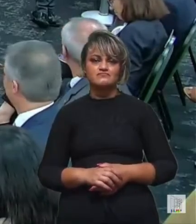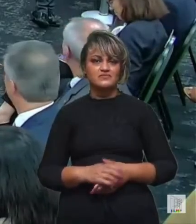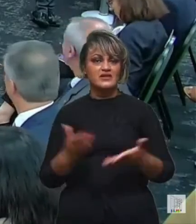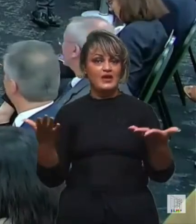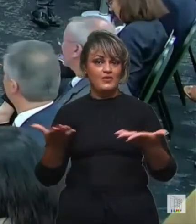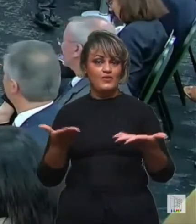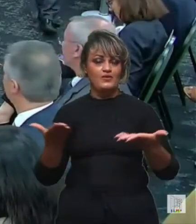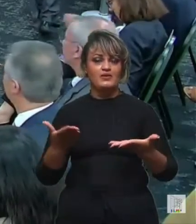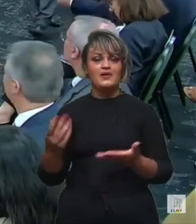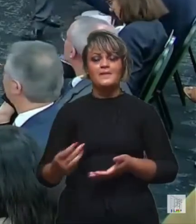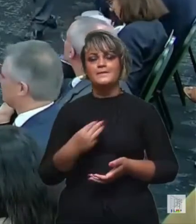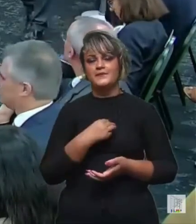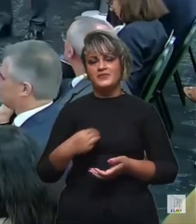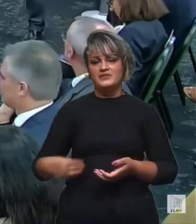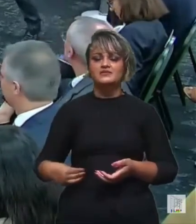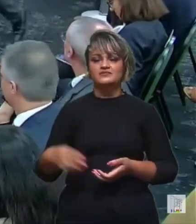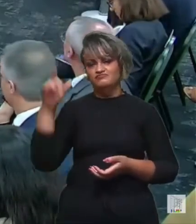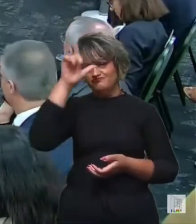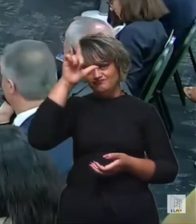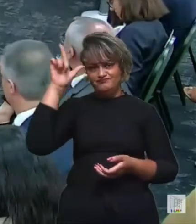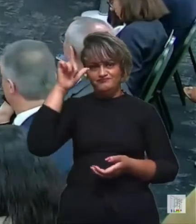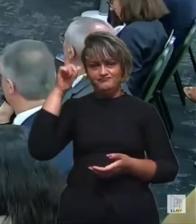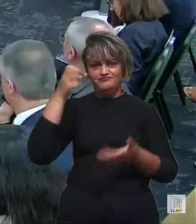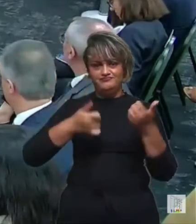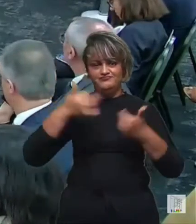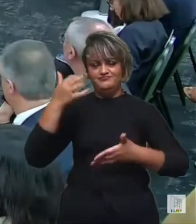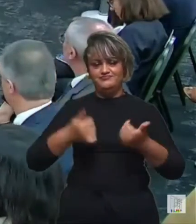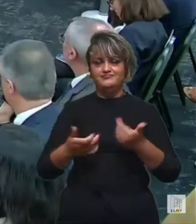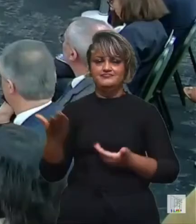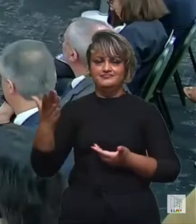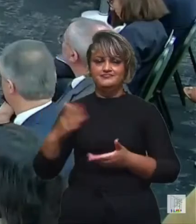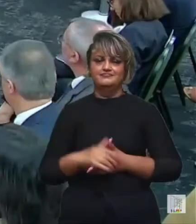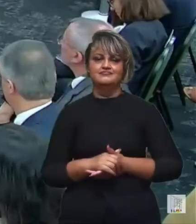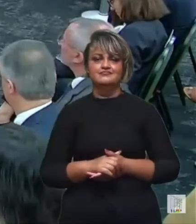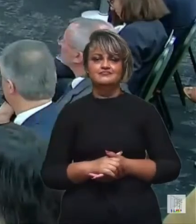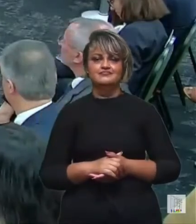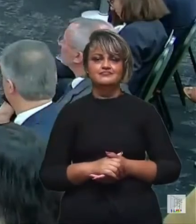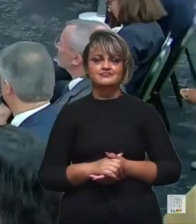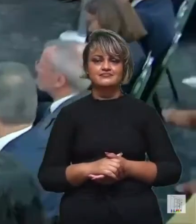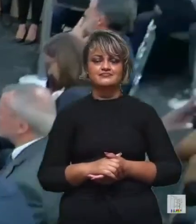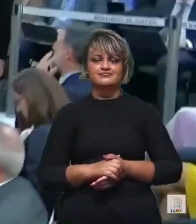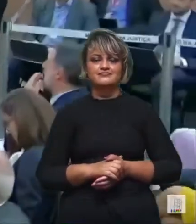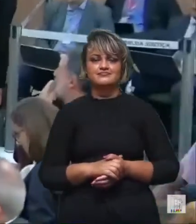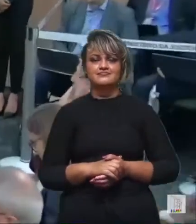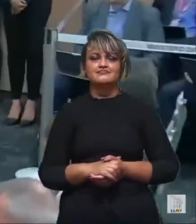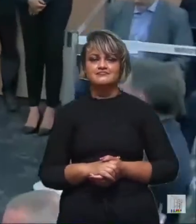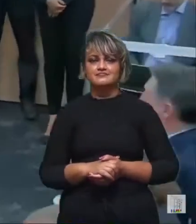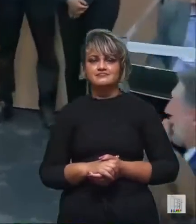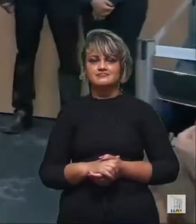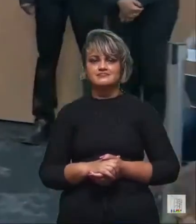Ouviremos agora o ministro da Justiça e Segurança Pública, Ricardo Lewandowski.